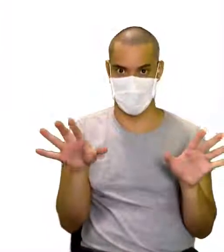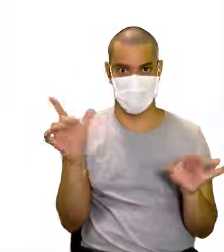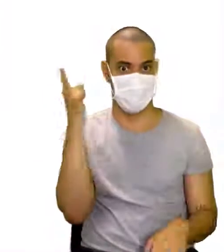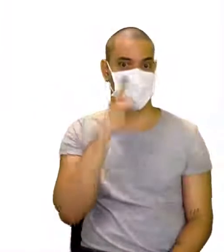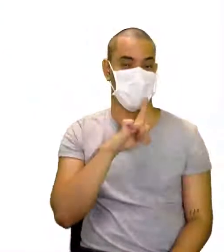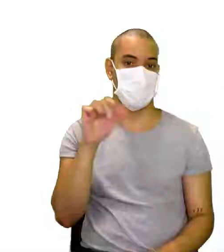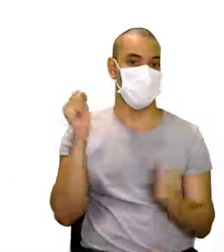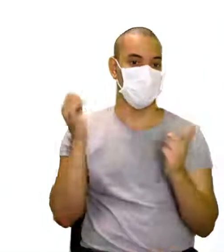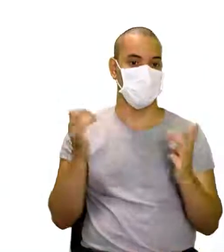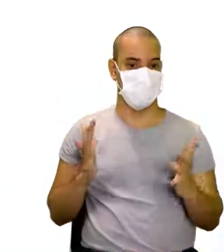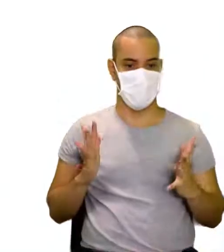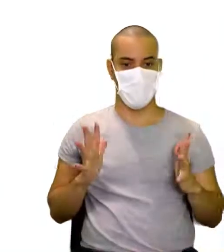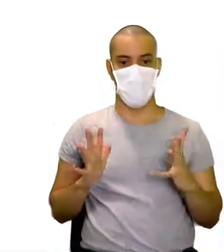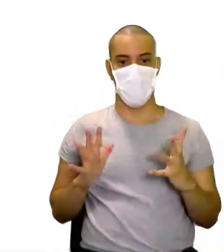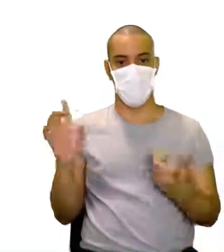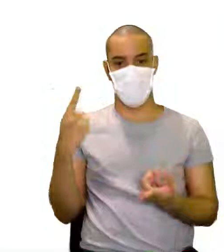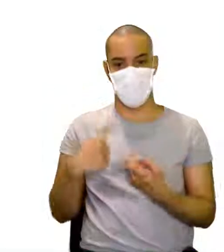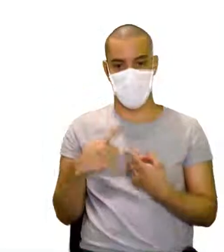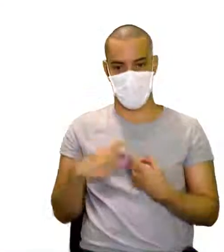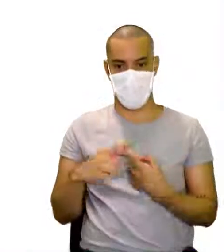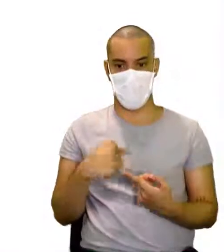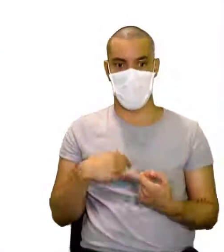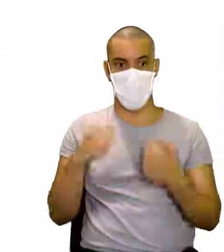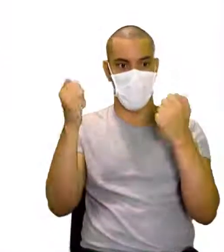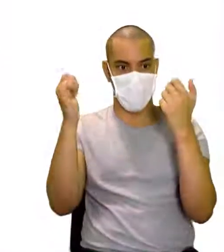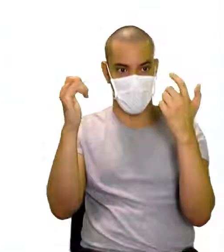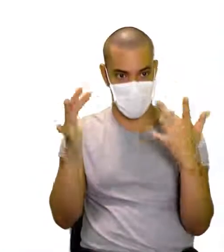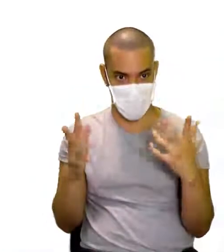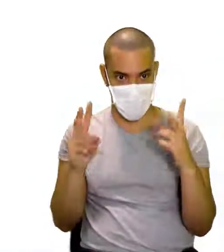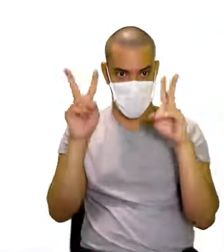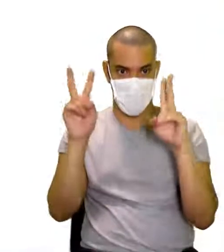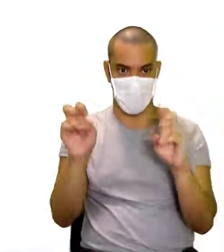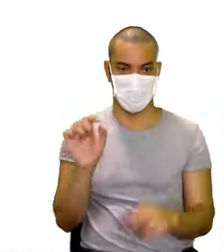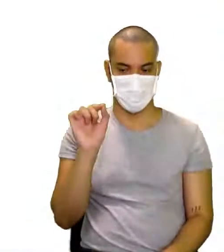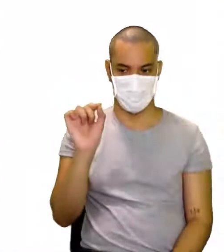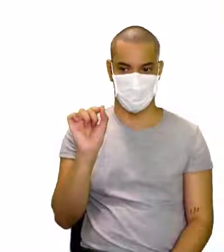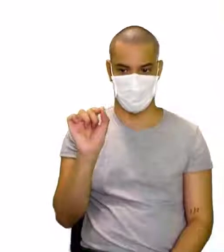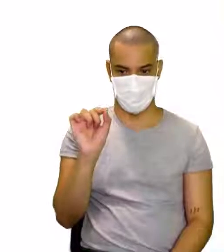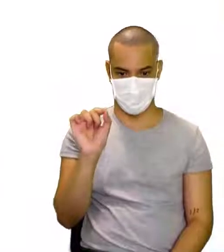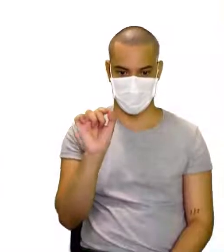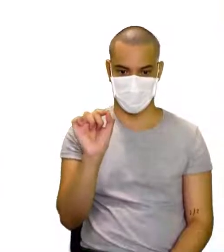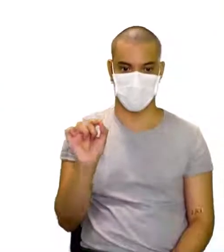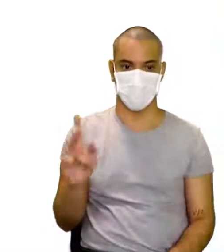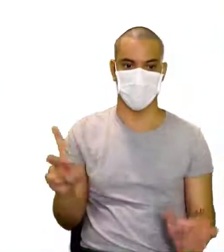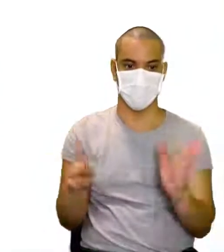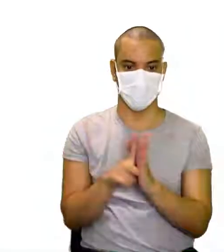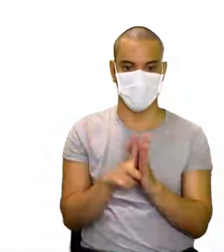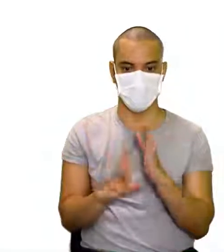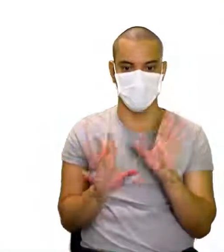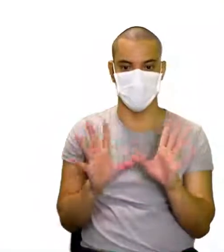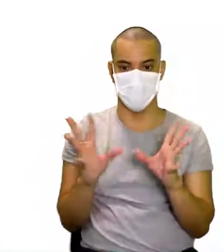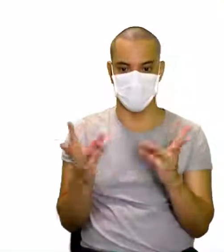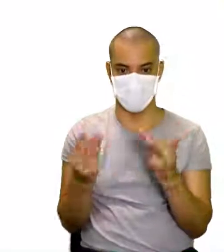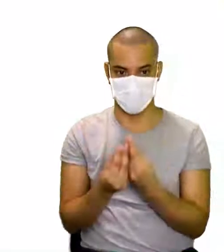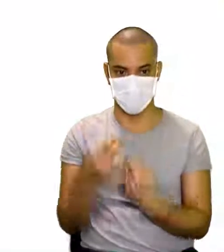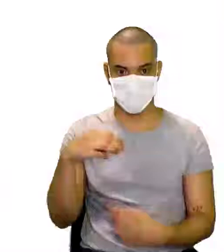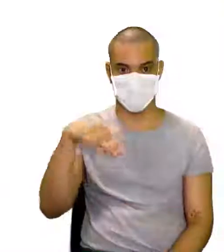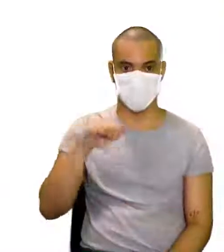aí estabelecer quando se fala, né, pessoal, em questão dessas propriedades aqui da